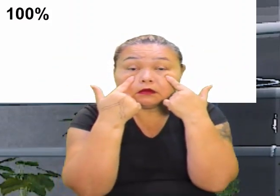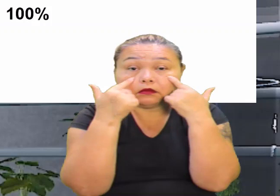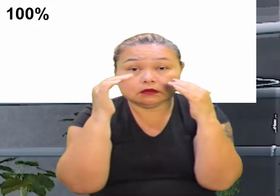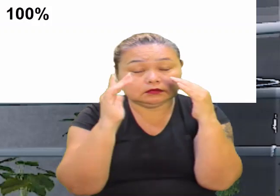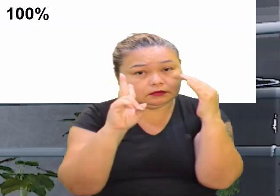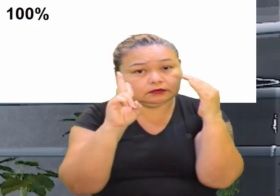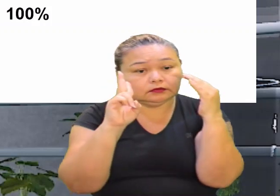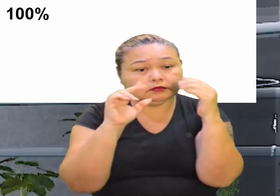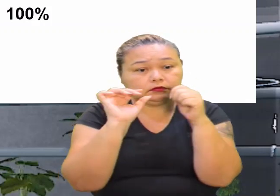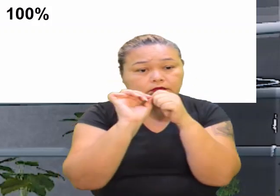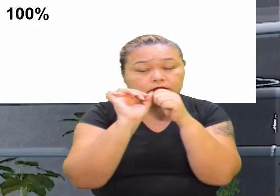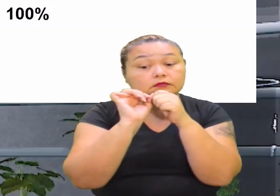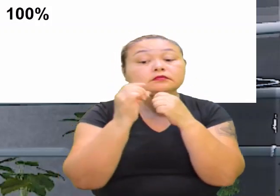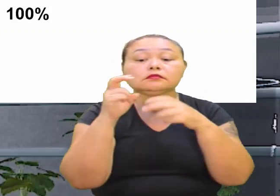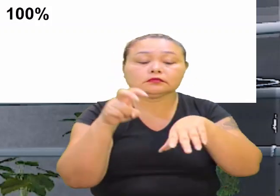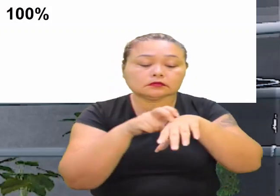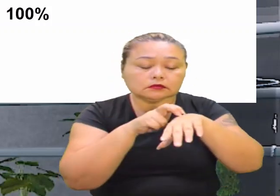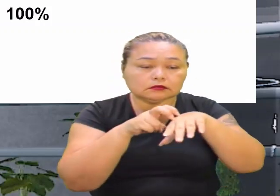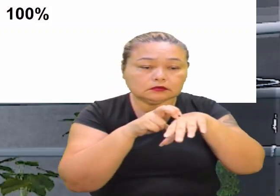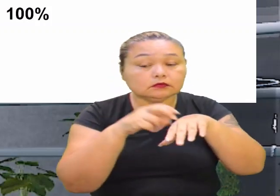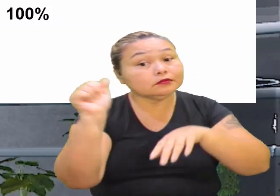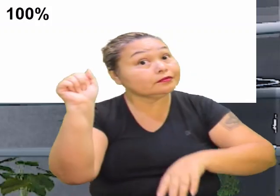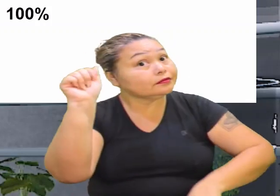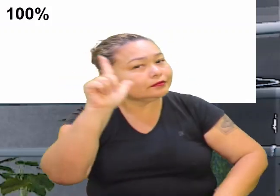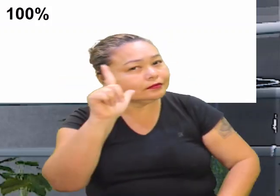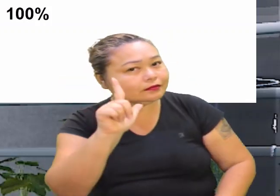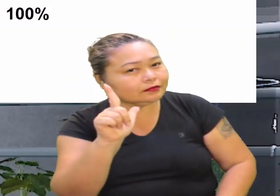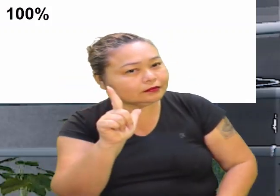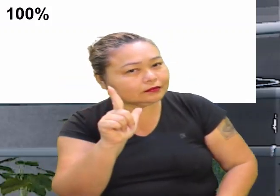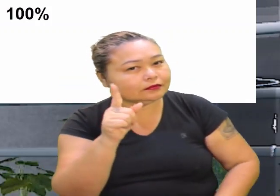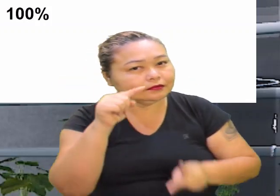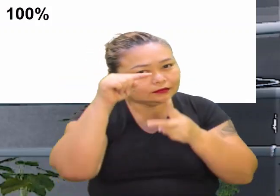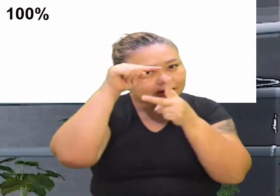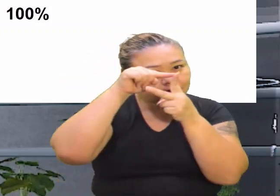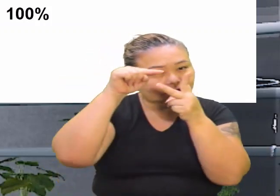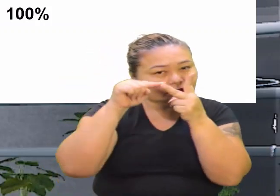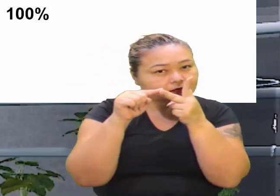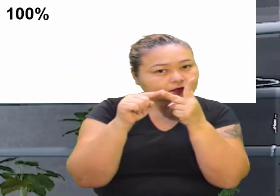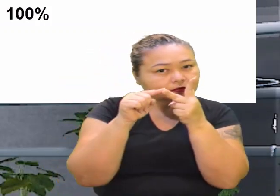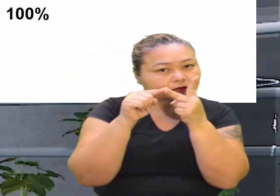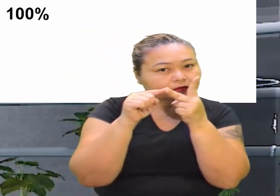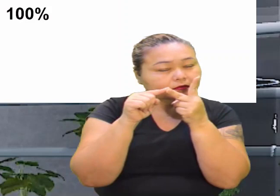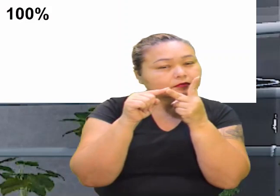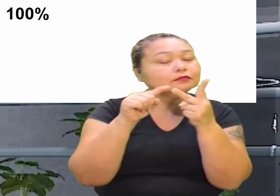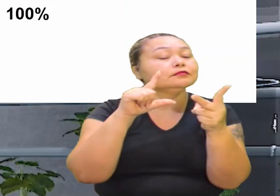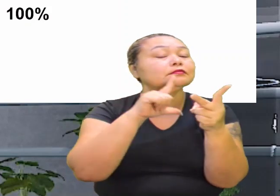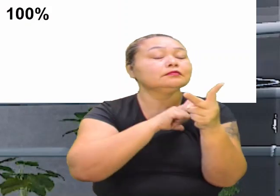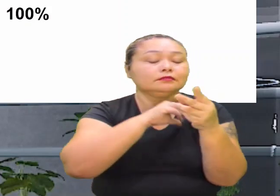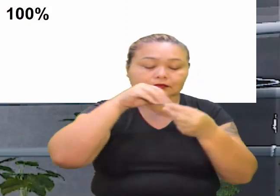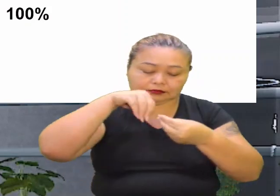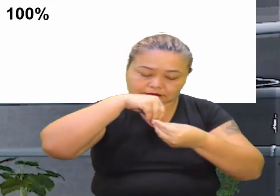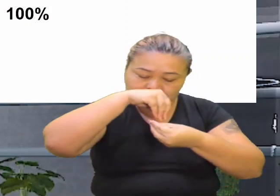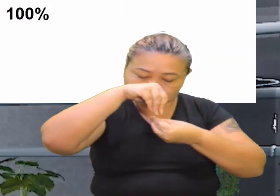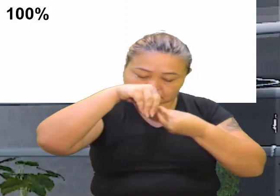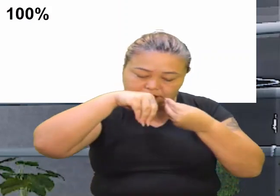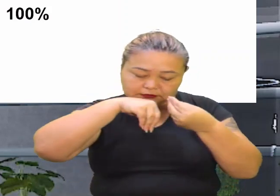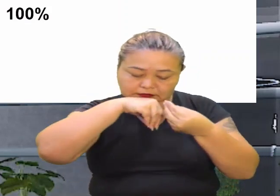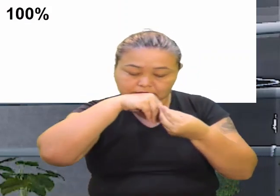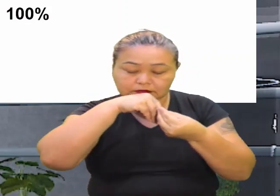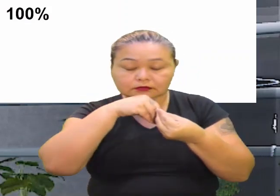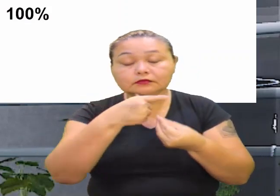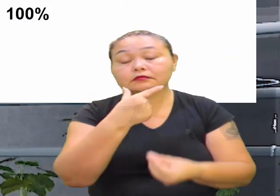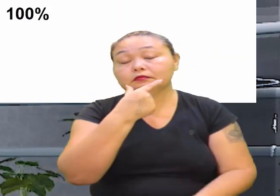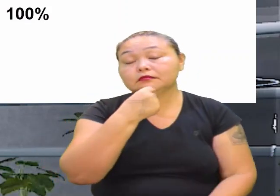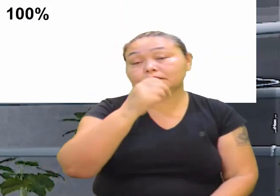padronizar, ou verde ou azul, vamos pegar esses dois. Então, se você cruza homem de